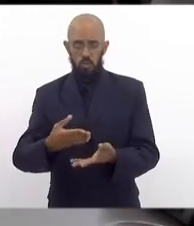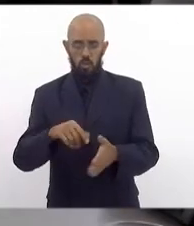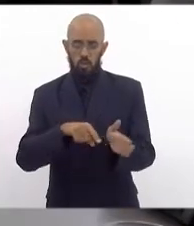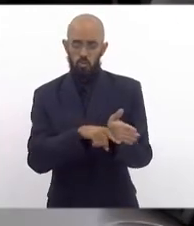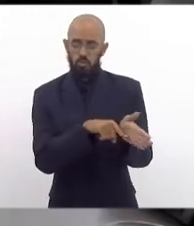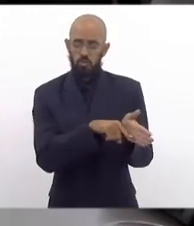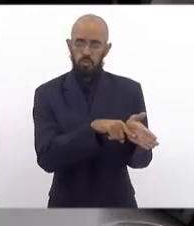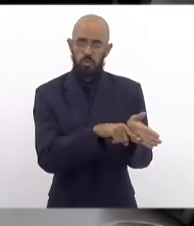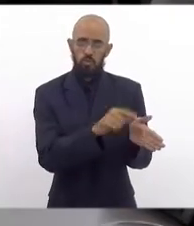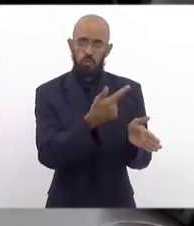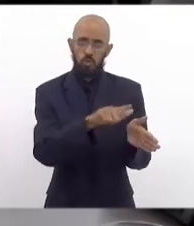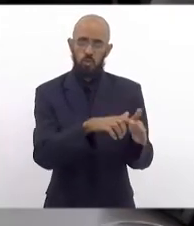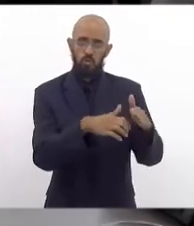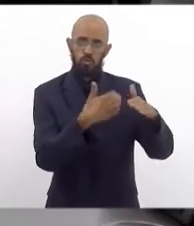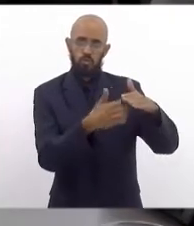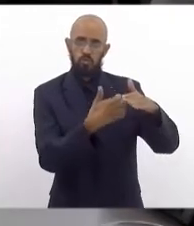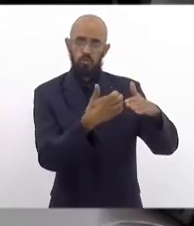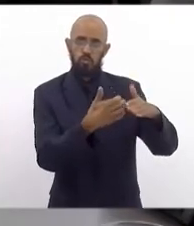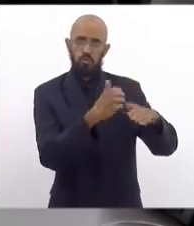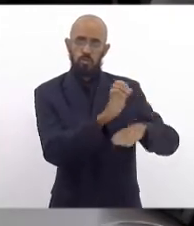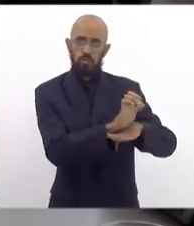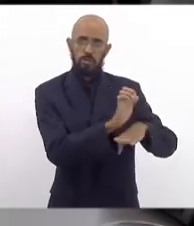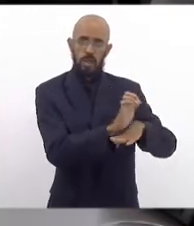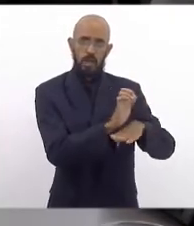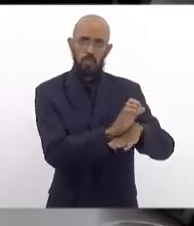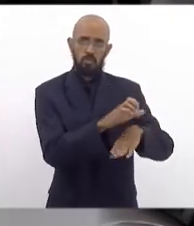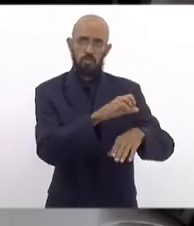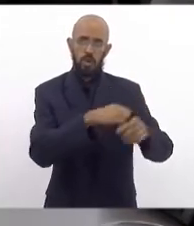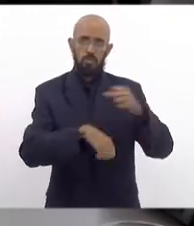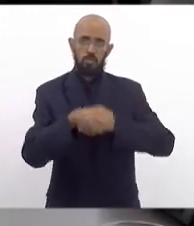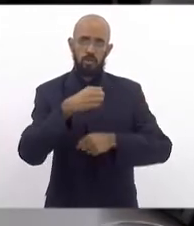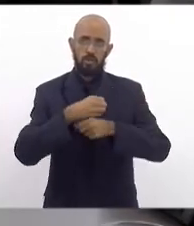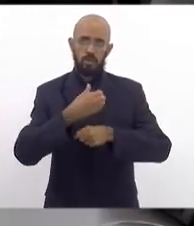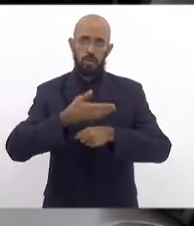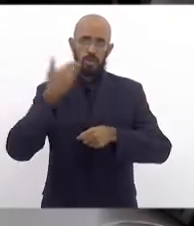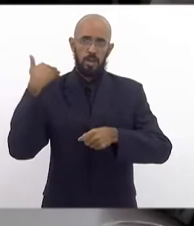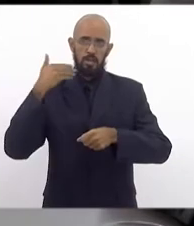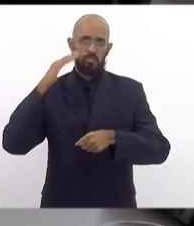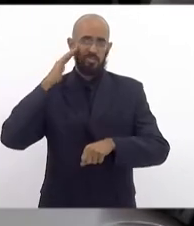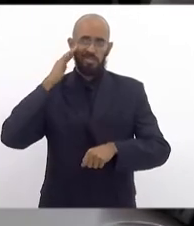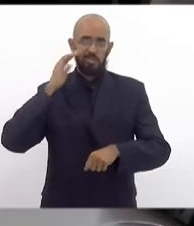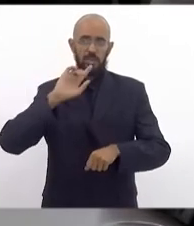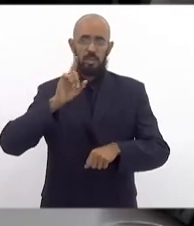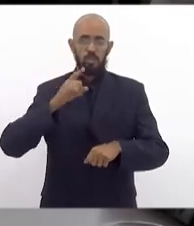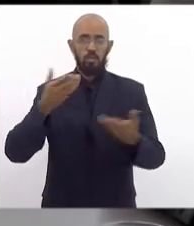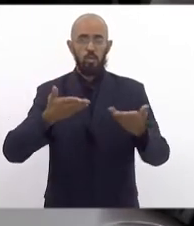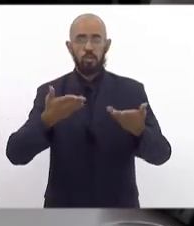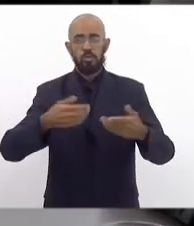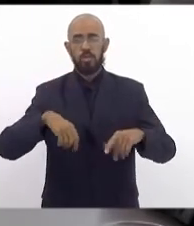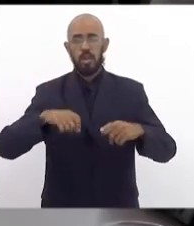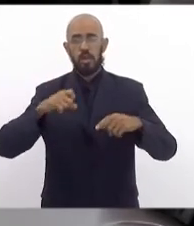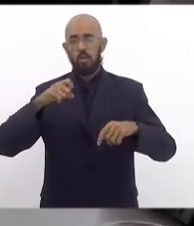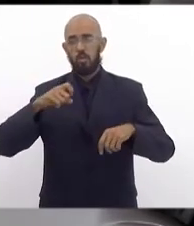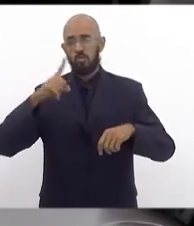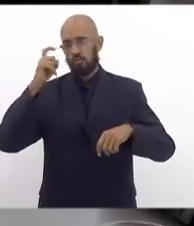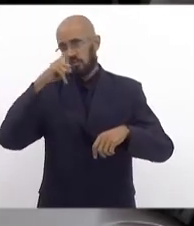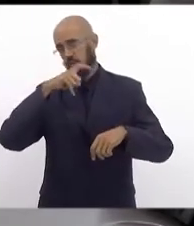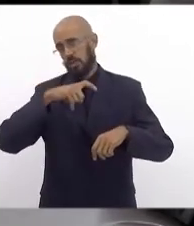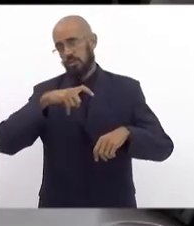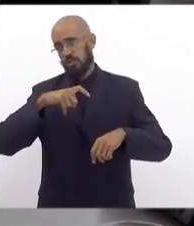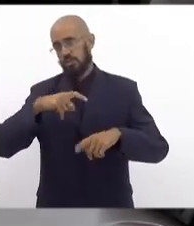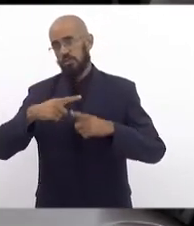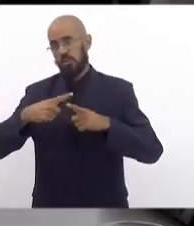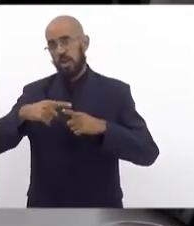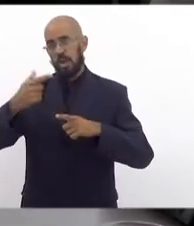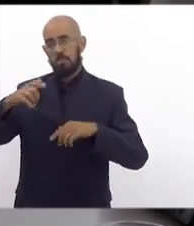que não que há nove anos atrás não entenderam a lei hoje está em situação difícil outros estados Porque até mesmo empresa de outro estado pode se